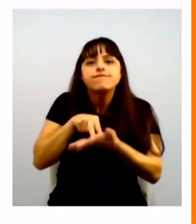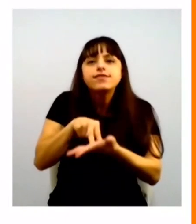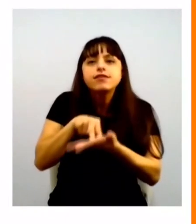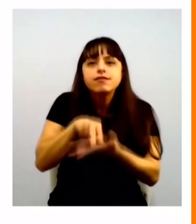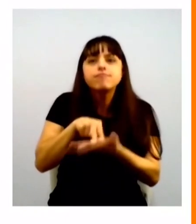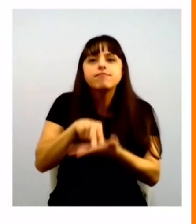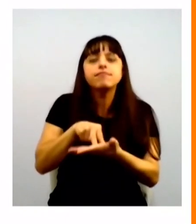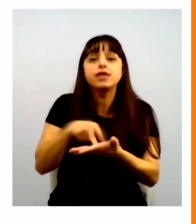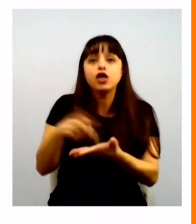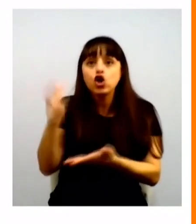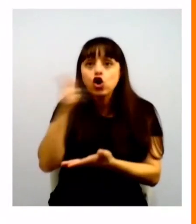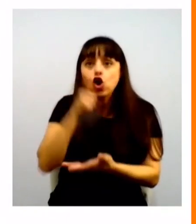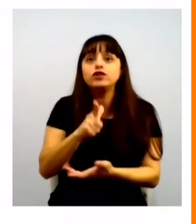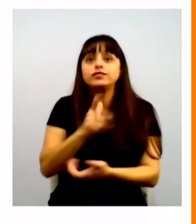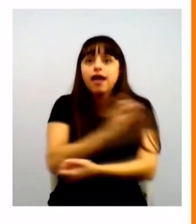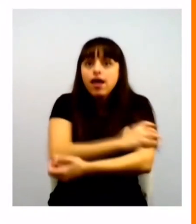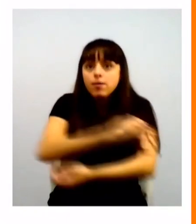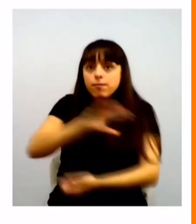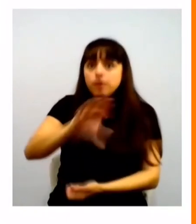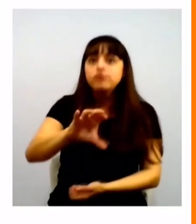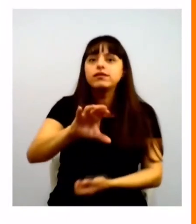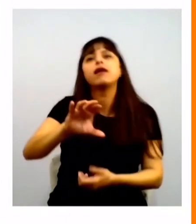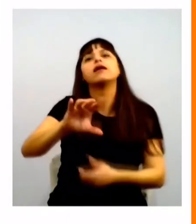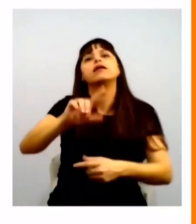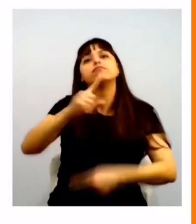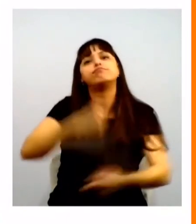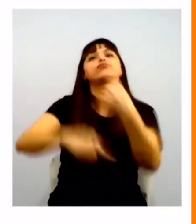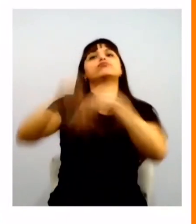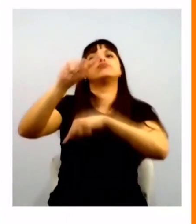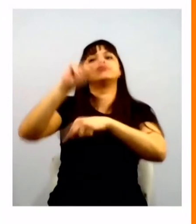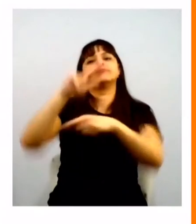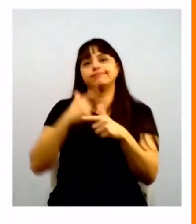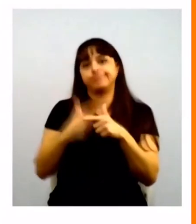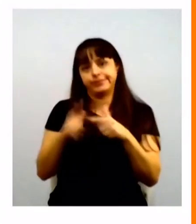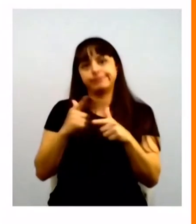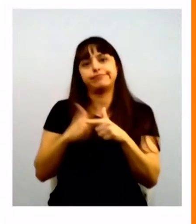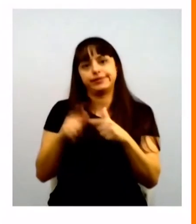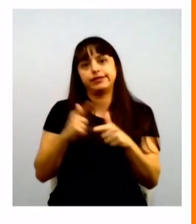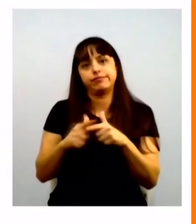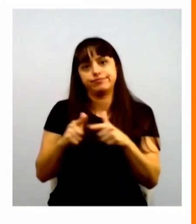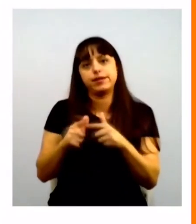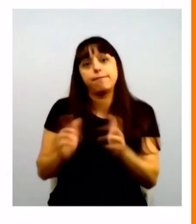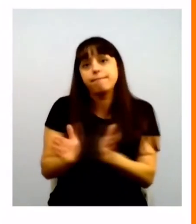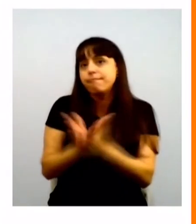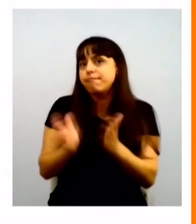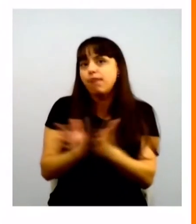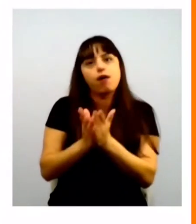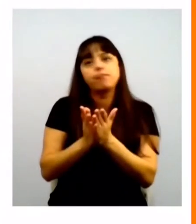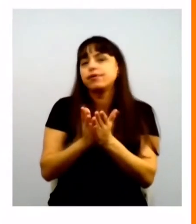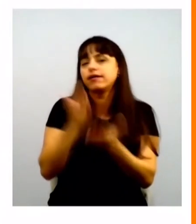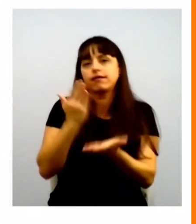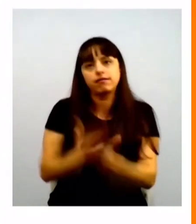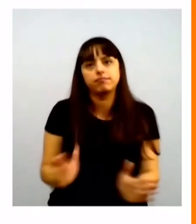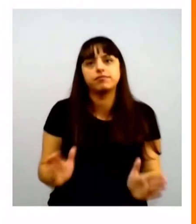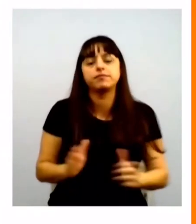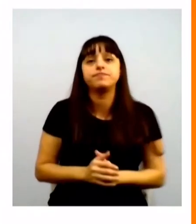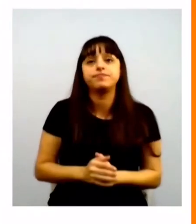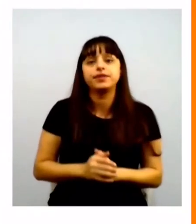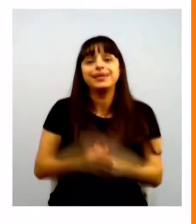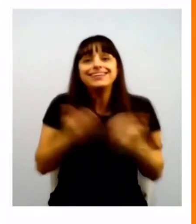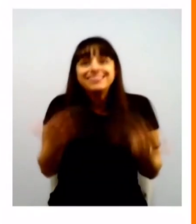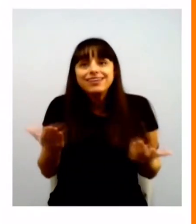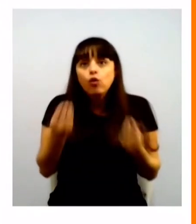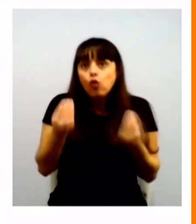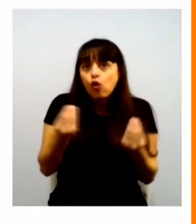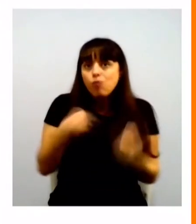para superar as situações de pobreza. Então, não podemos dizer uma equação de dizer